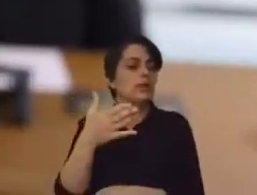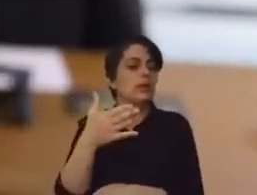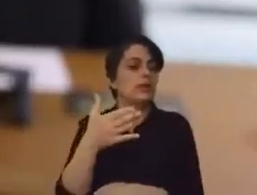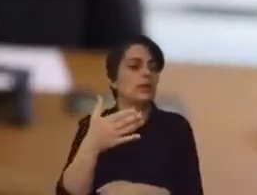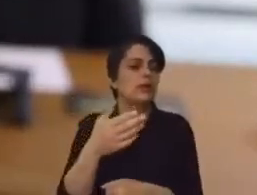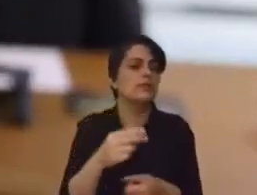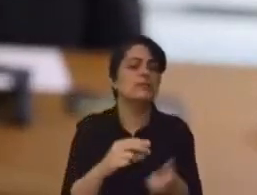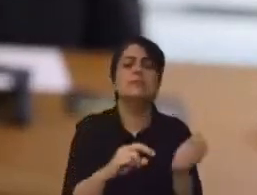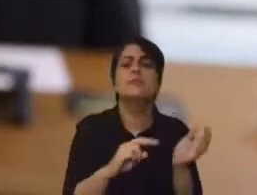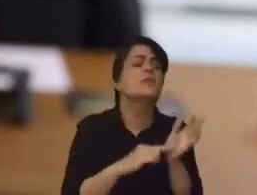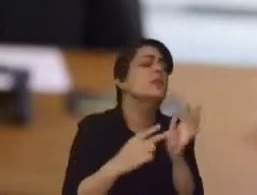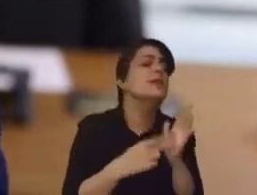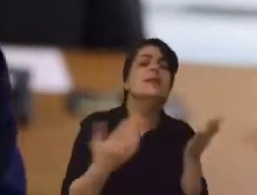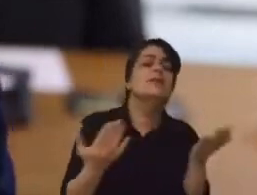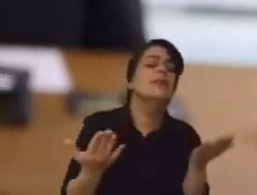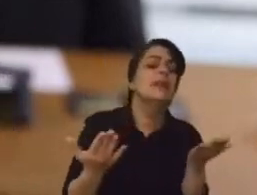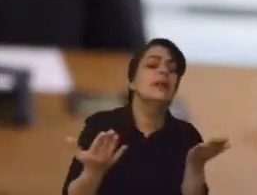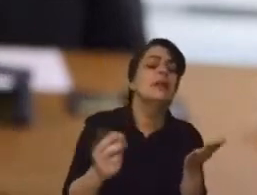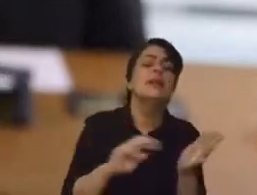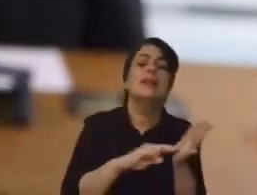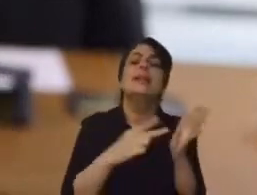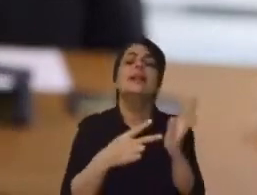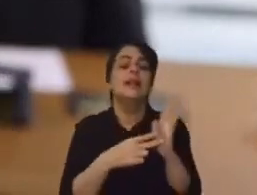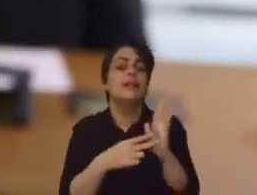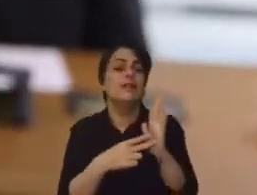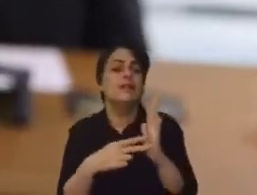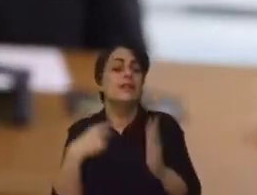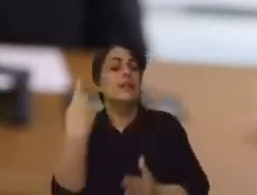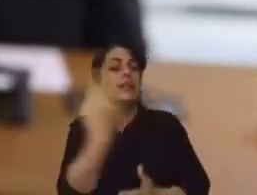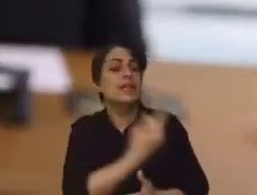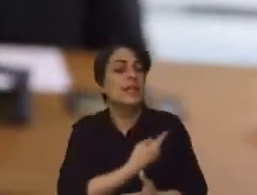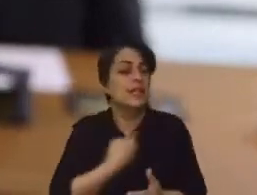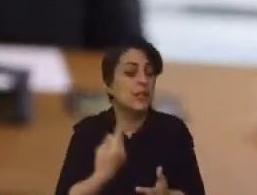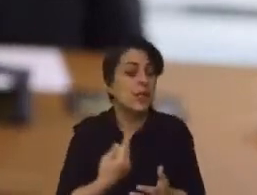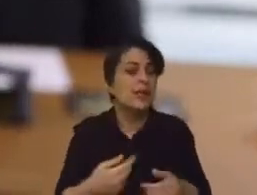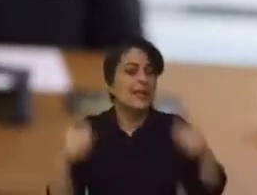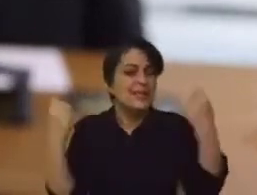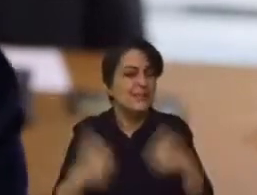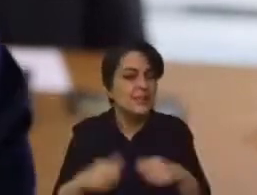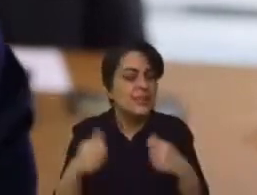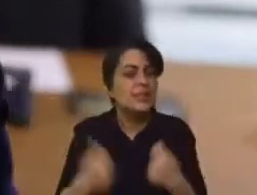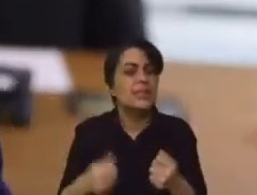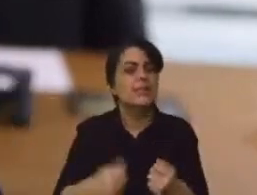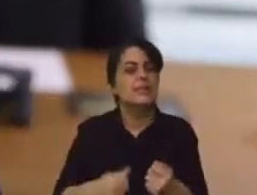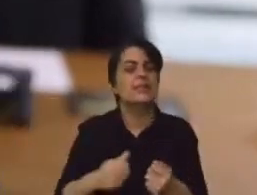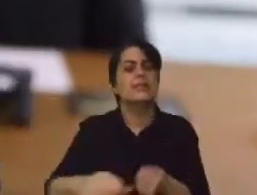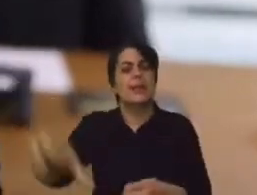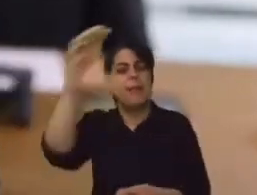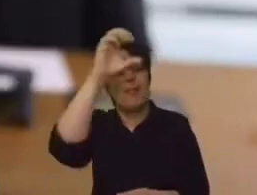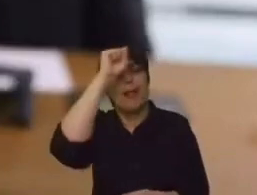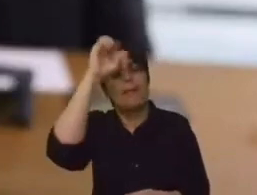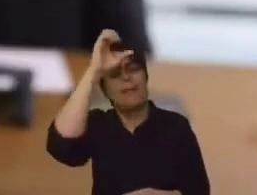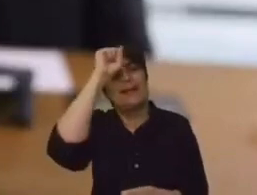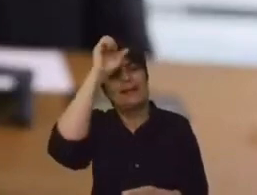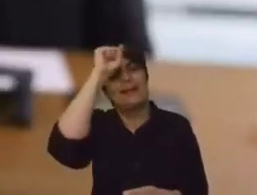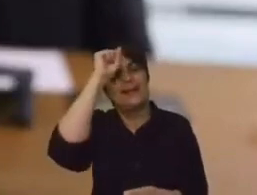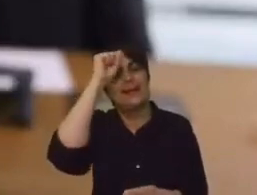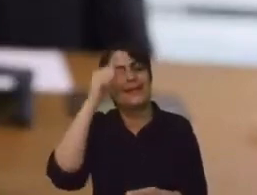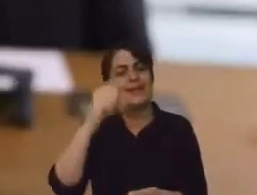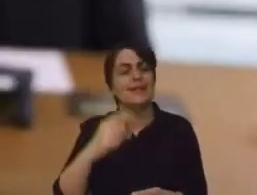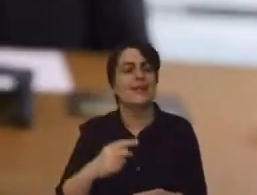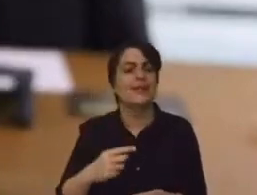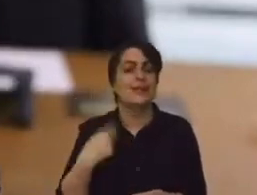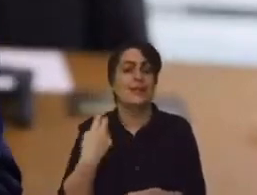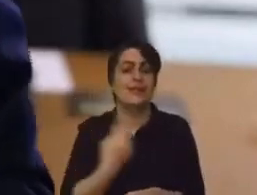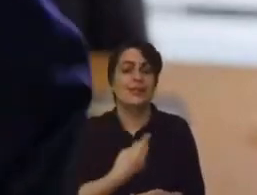Sérgio? Significa que nós precisamos reaprender. É como se a gente estivesse reaprendendo a andar.